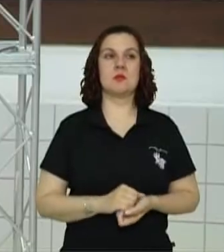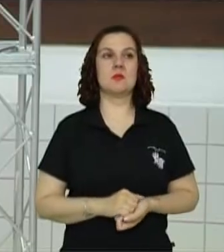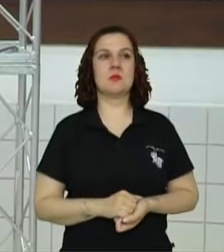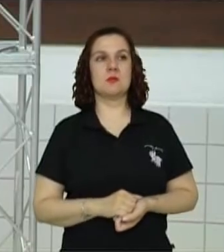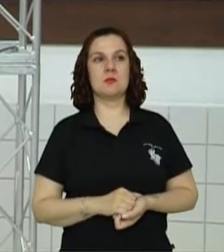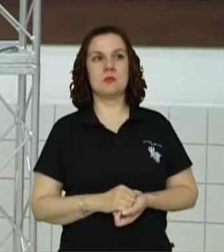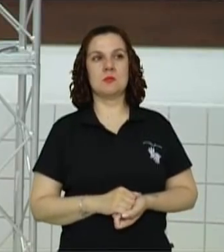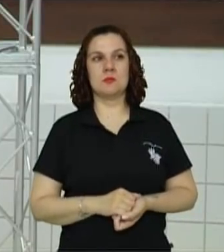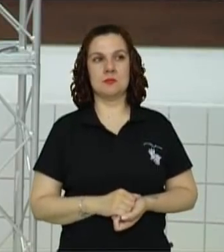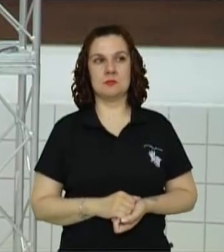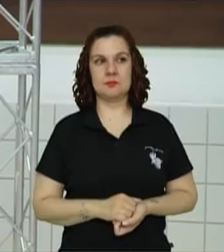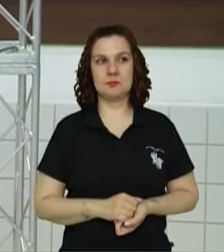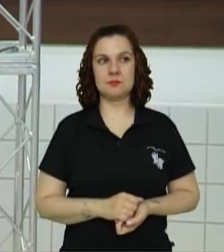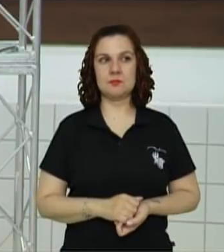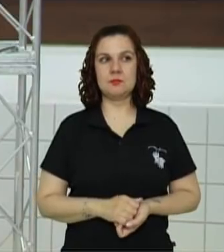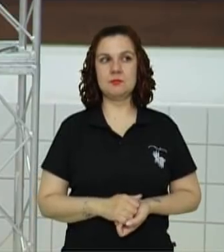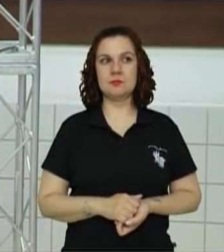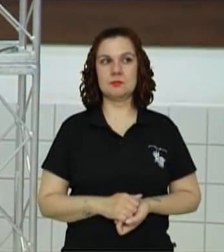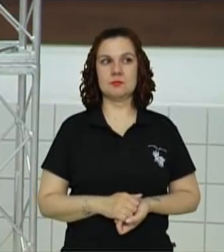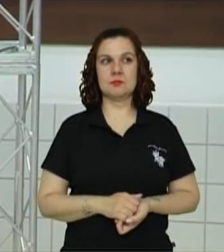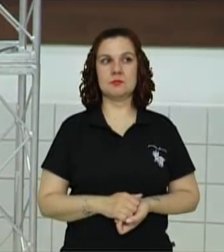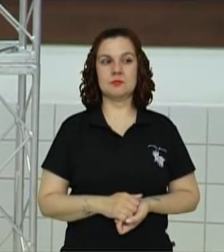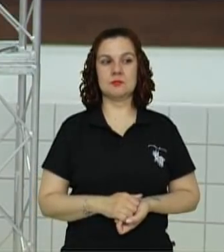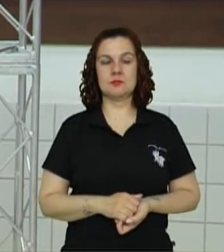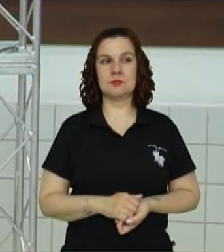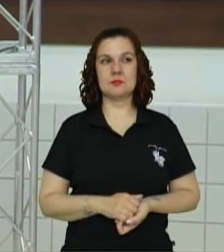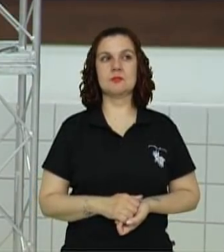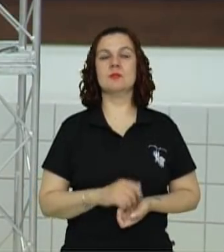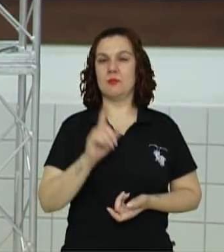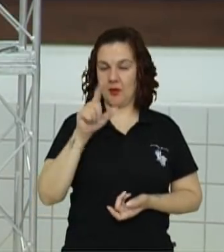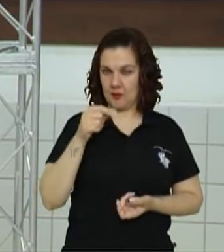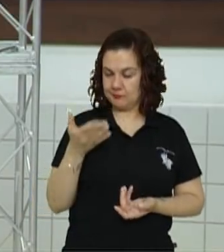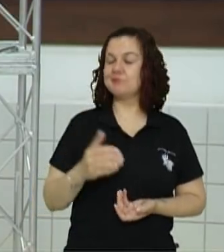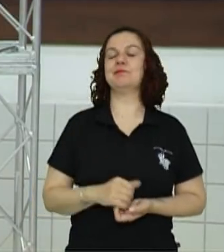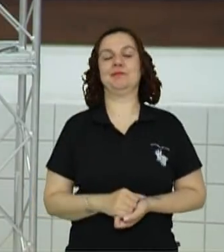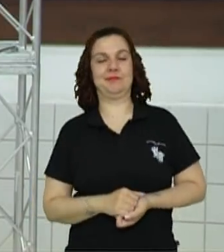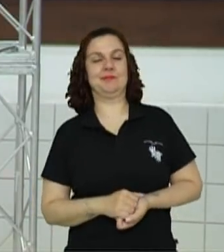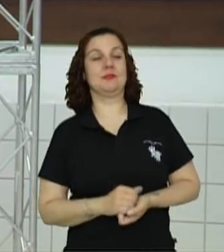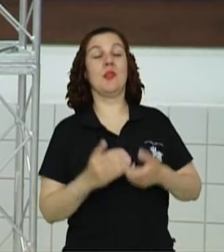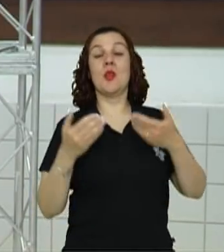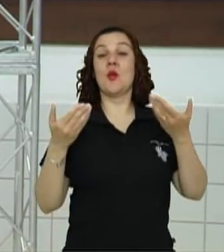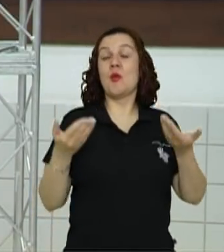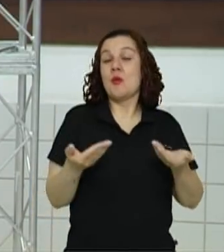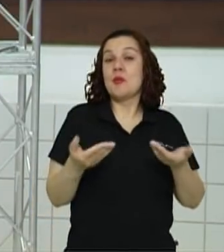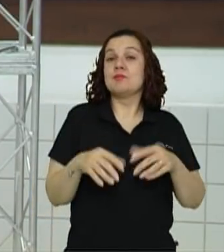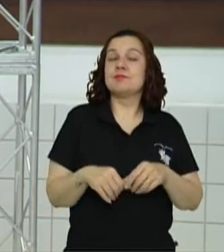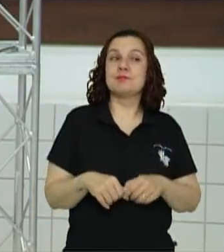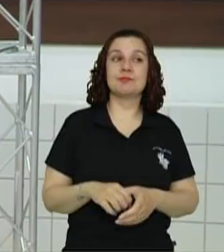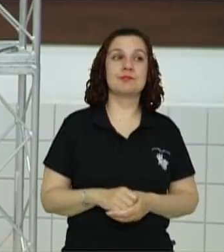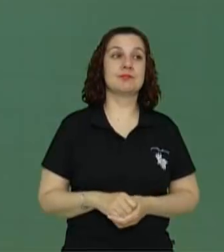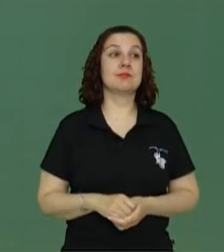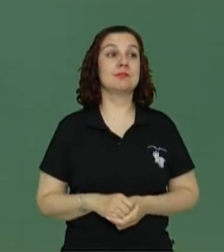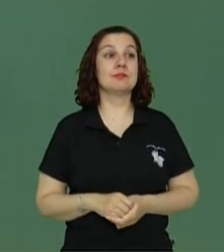mais 40. É isso mesmo? Isso aí. Agora, o que eu faço aqui? Ó?